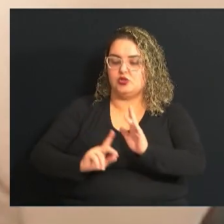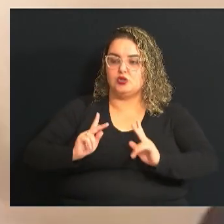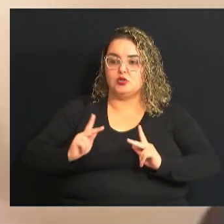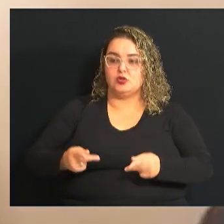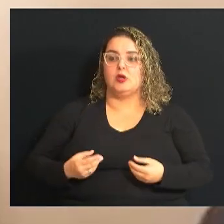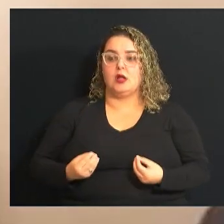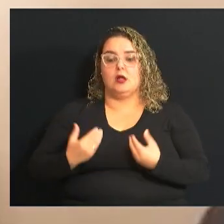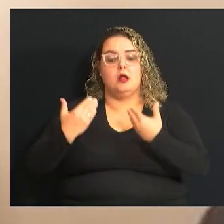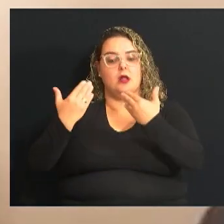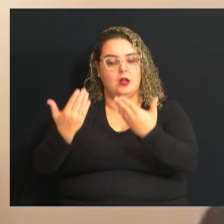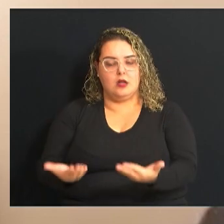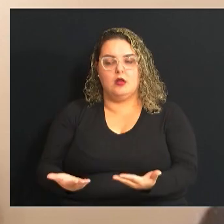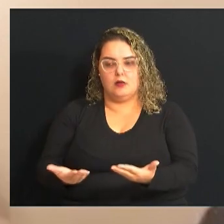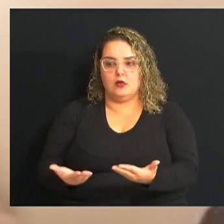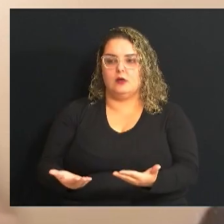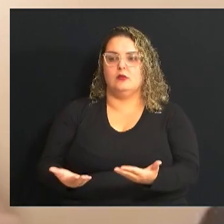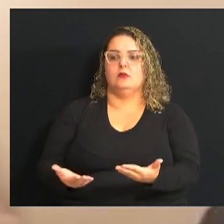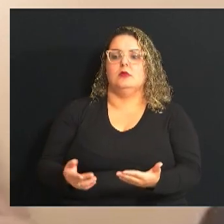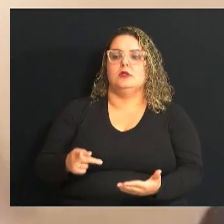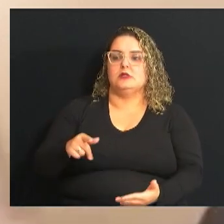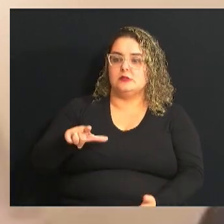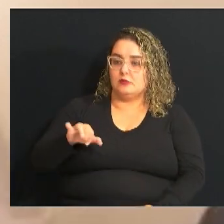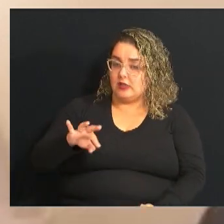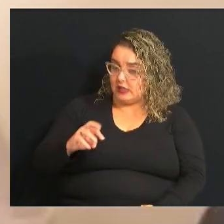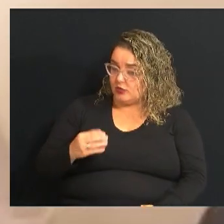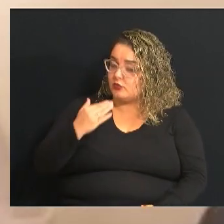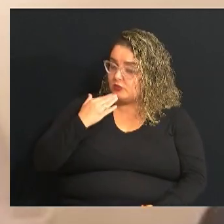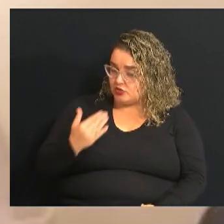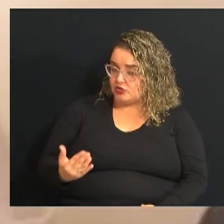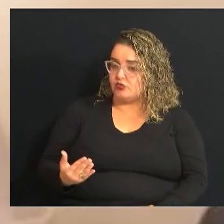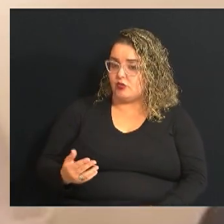tal. Então, né, nós tivemos,